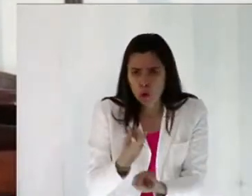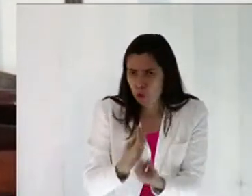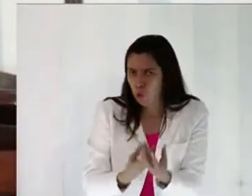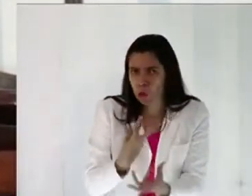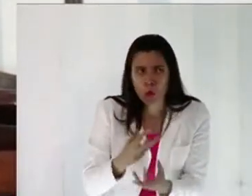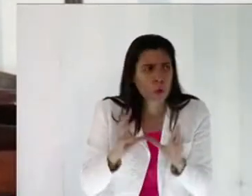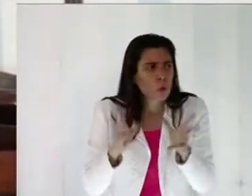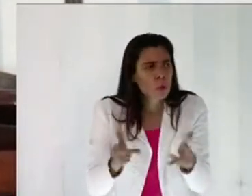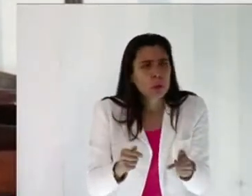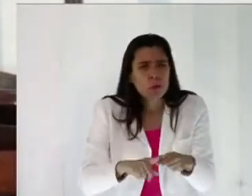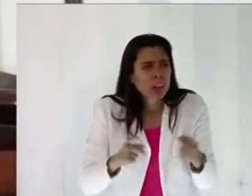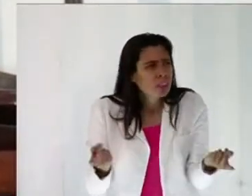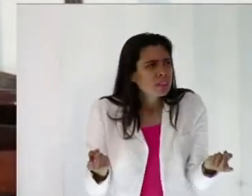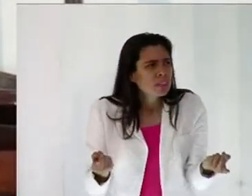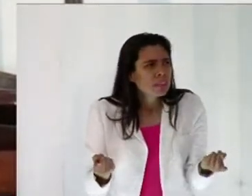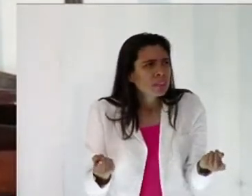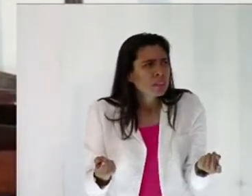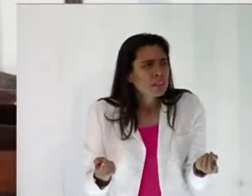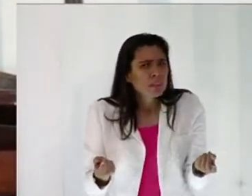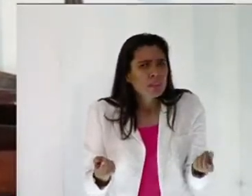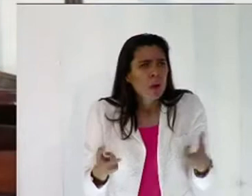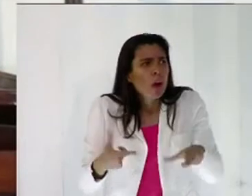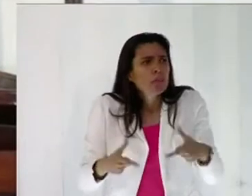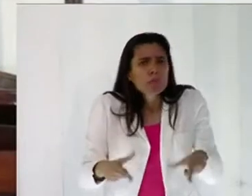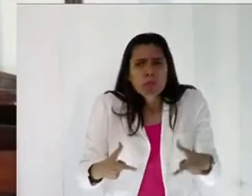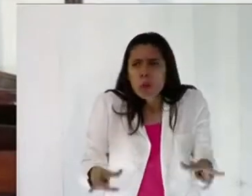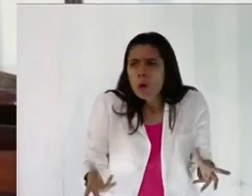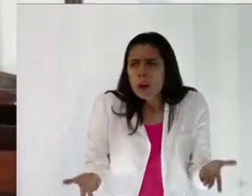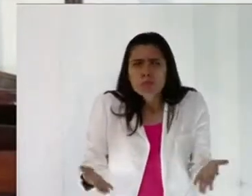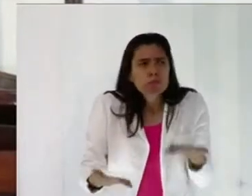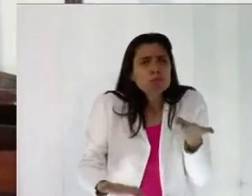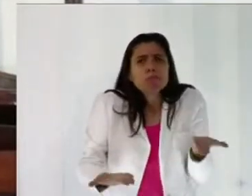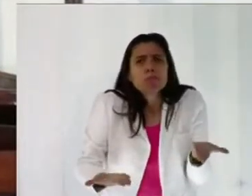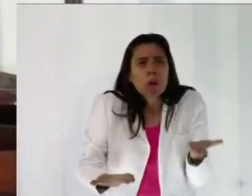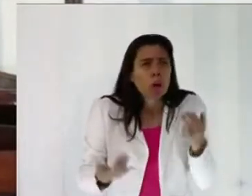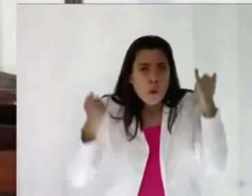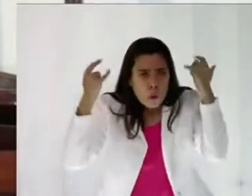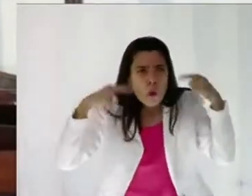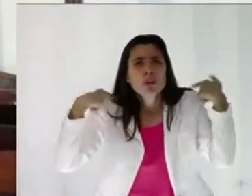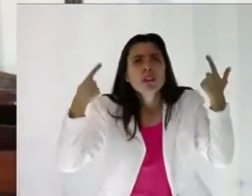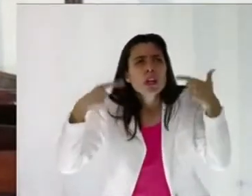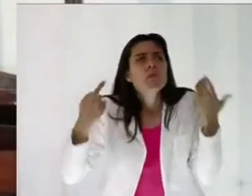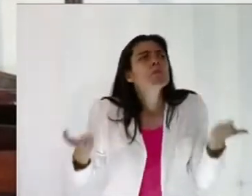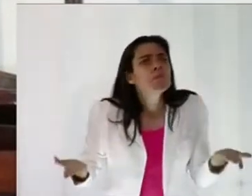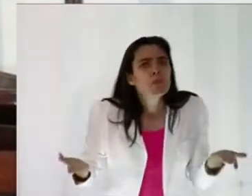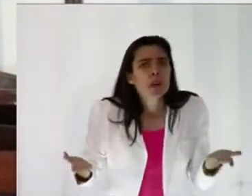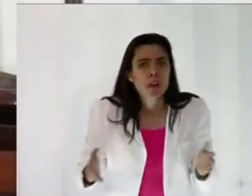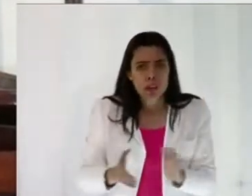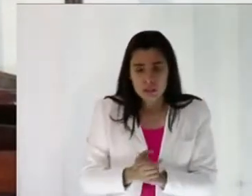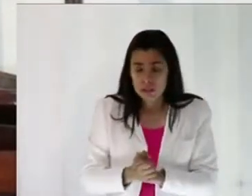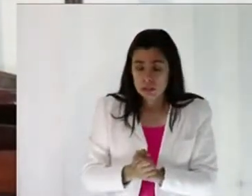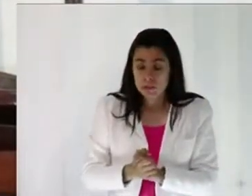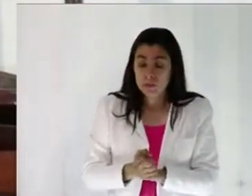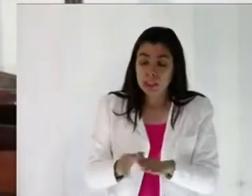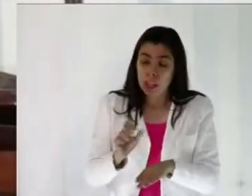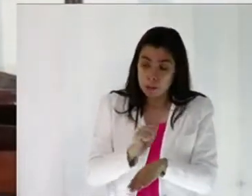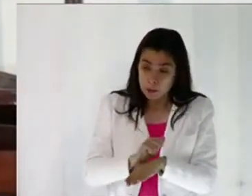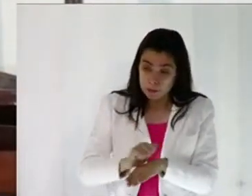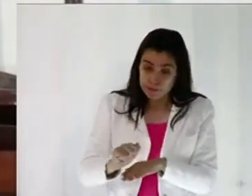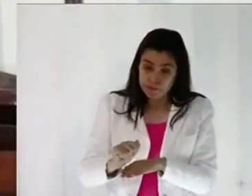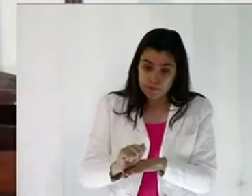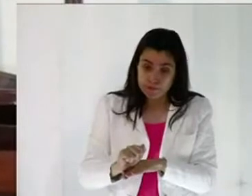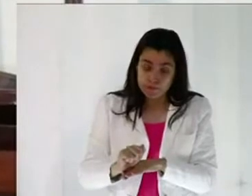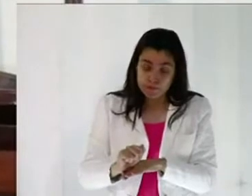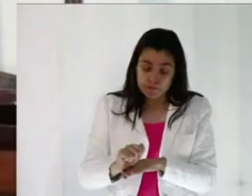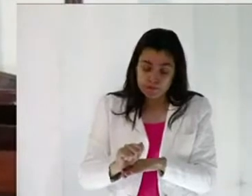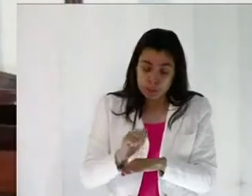o cordeiro? E aquela palavra que Abraão estava dizendo ali, na verdade, ela tinha uma implicação para aquele momento, mas ela